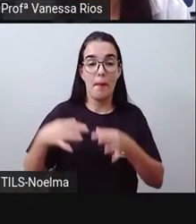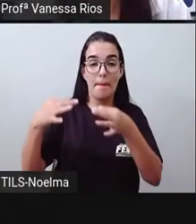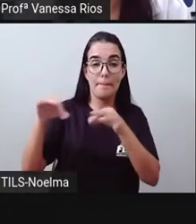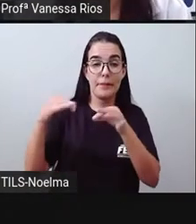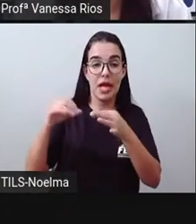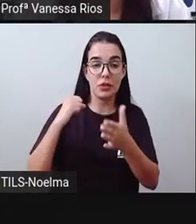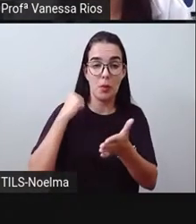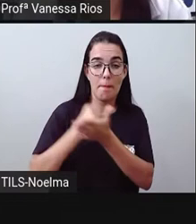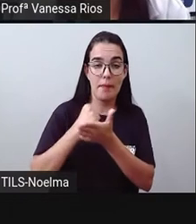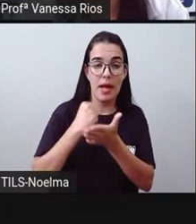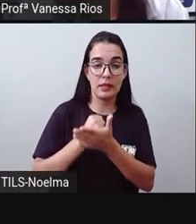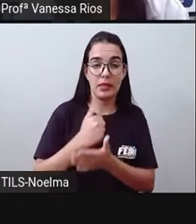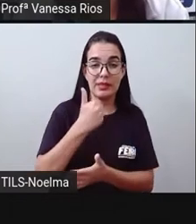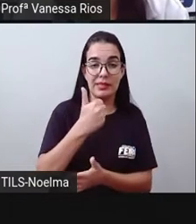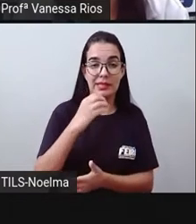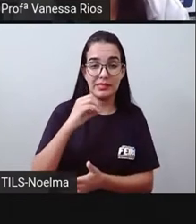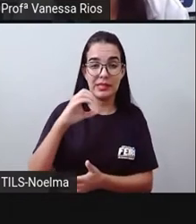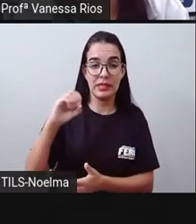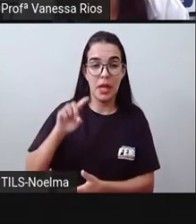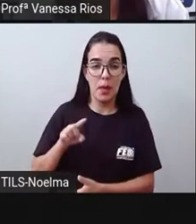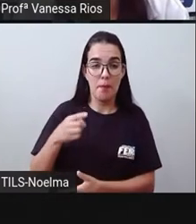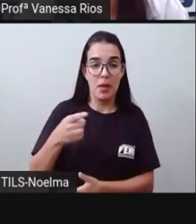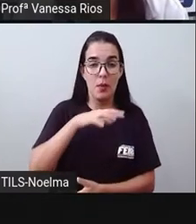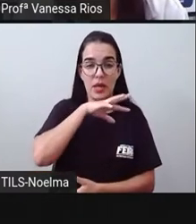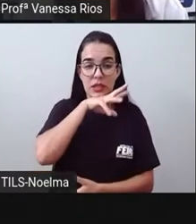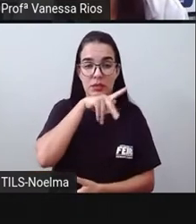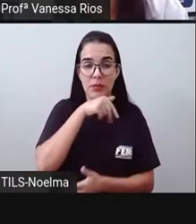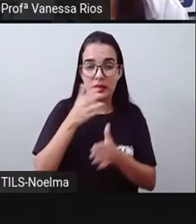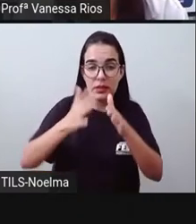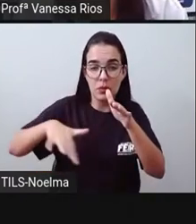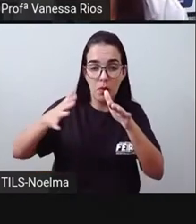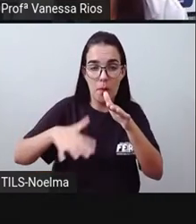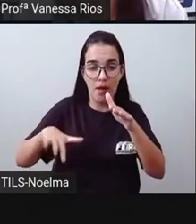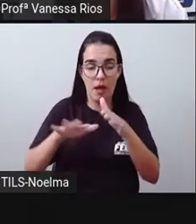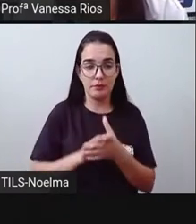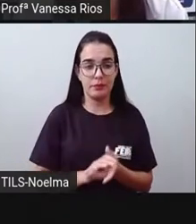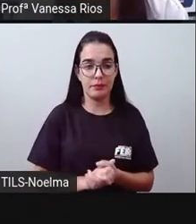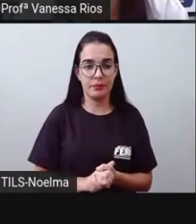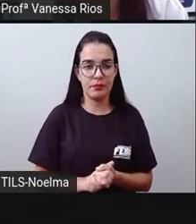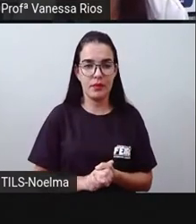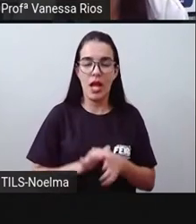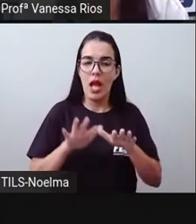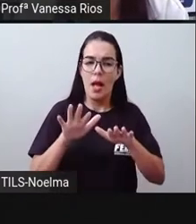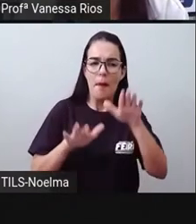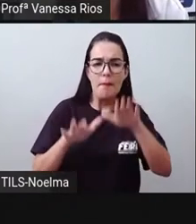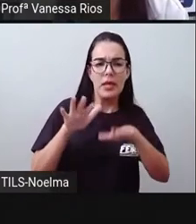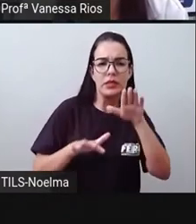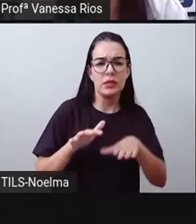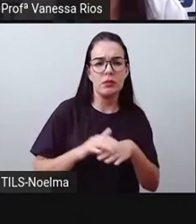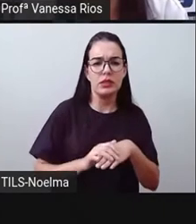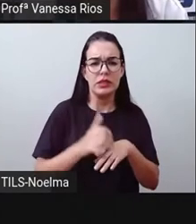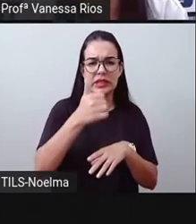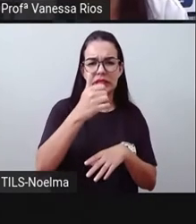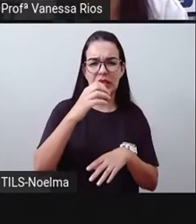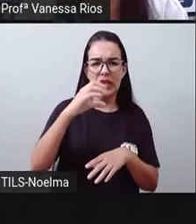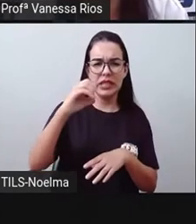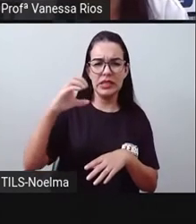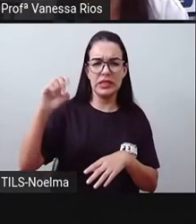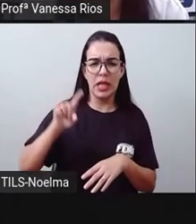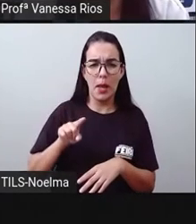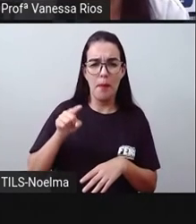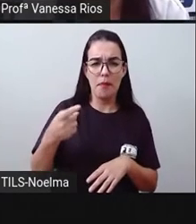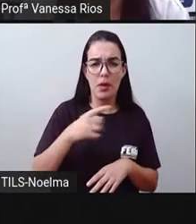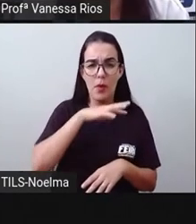Estimativas dão conta de que 100 mil animais marinhos morrem todos os anos em decorrência da